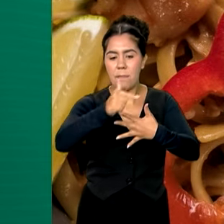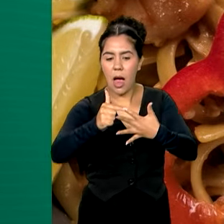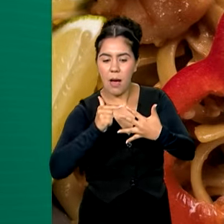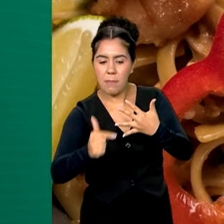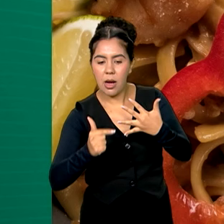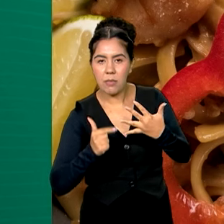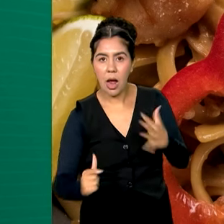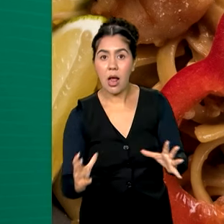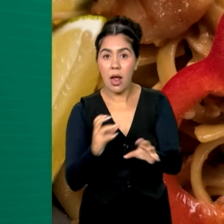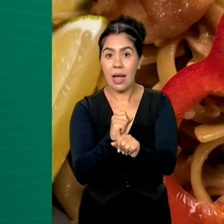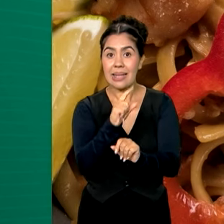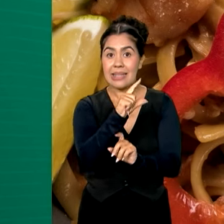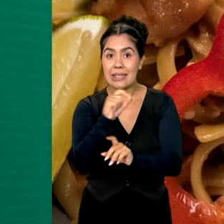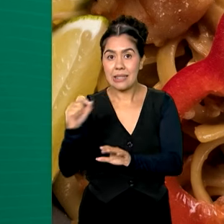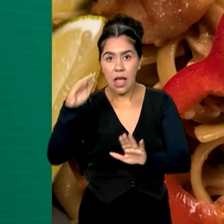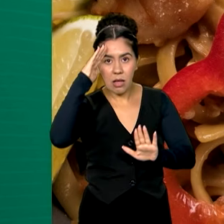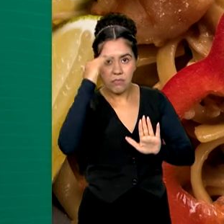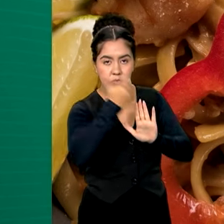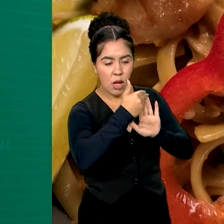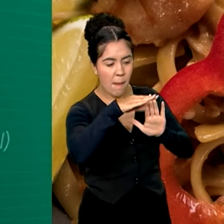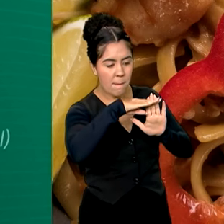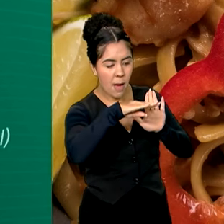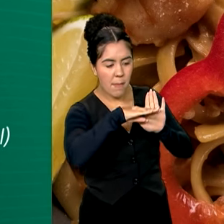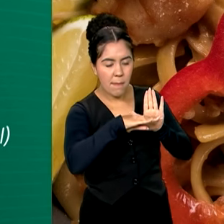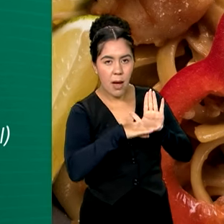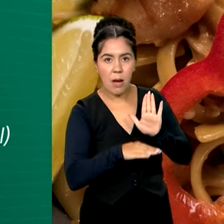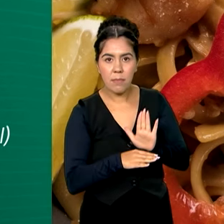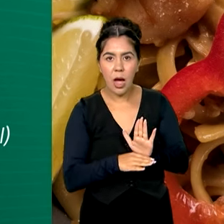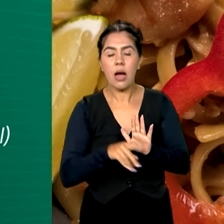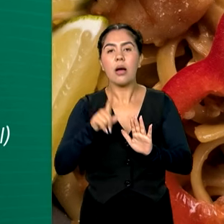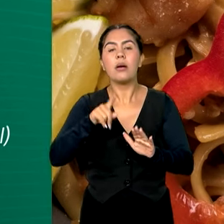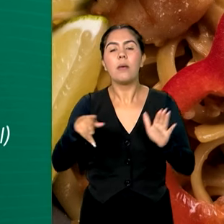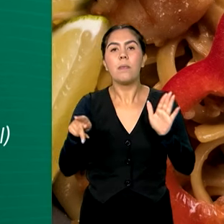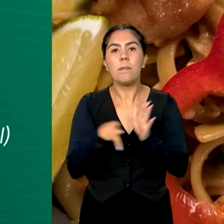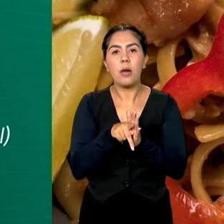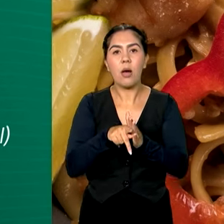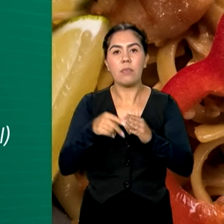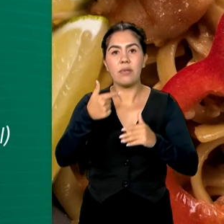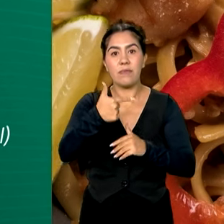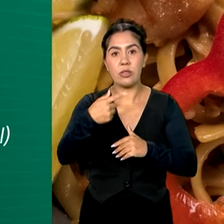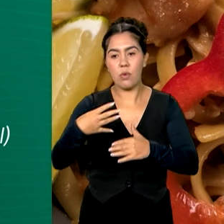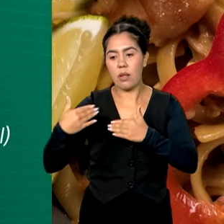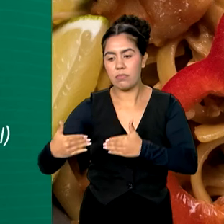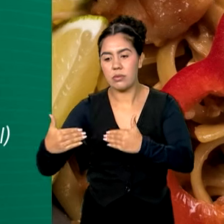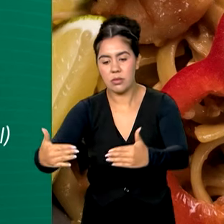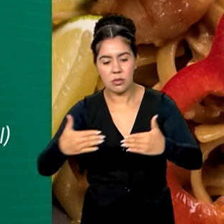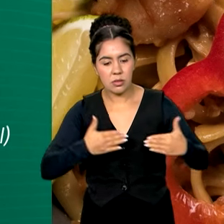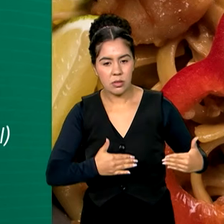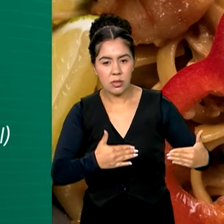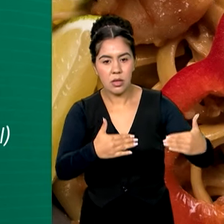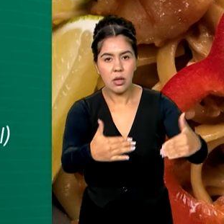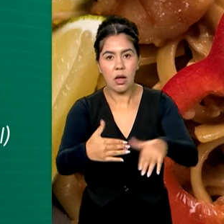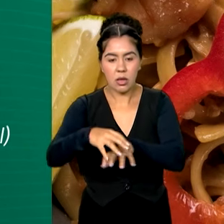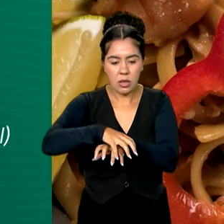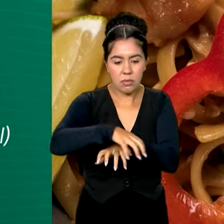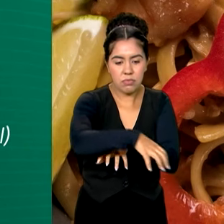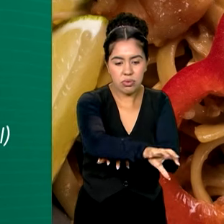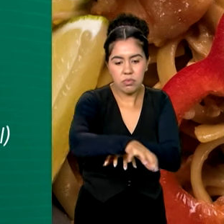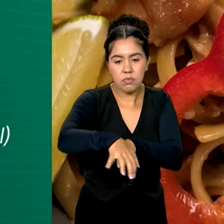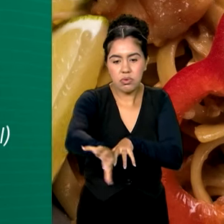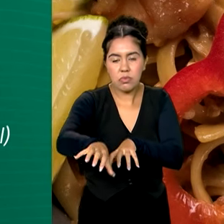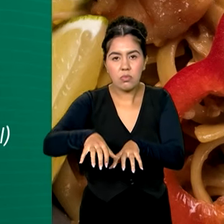100 metas propostas pelos 24 ministérios que compõem a Câmara Interministerial